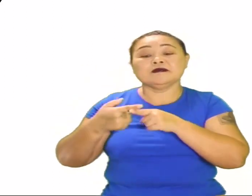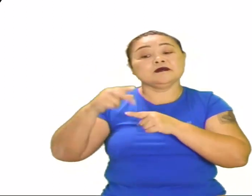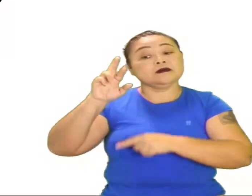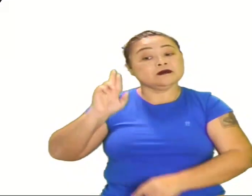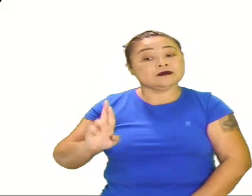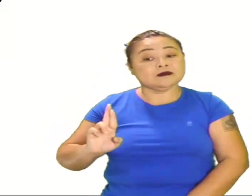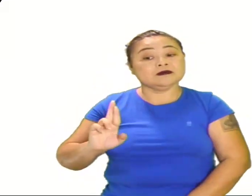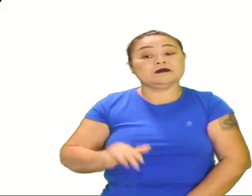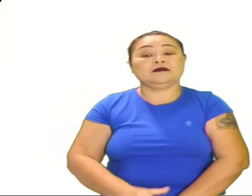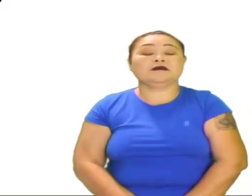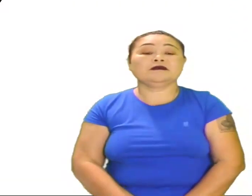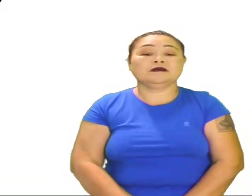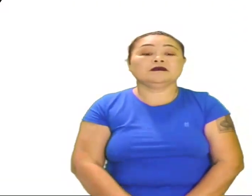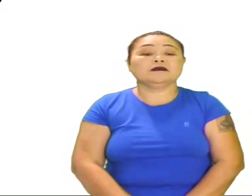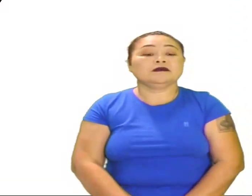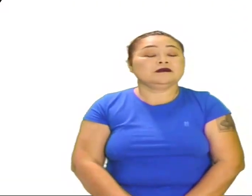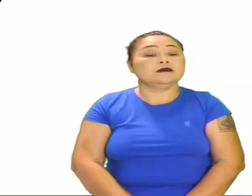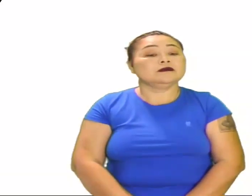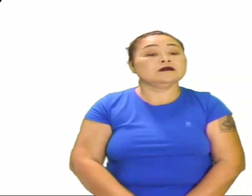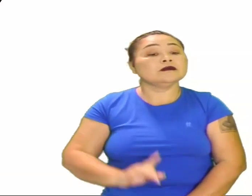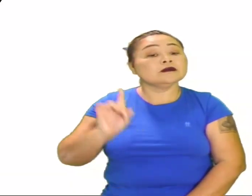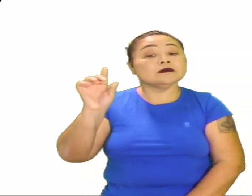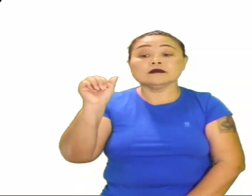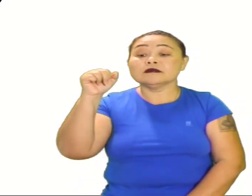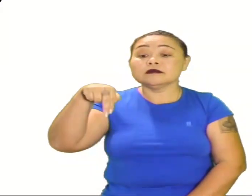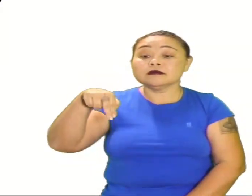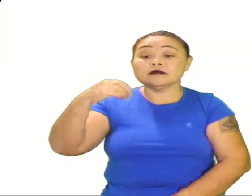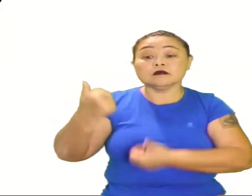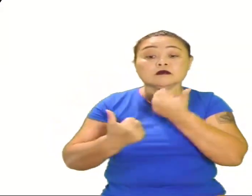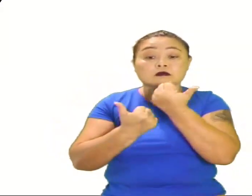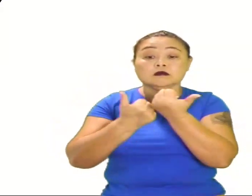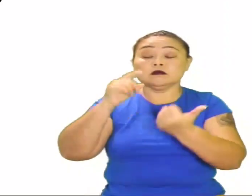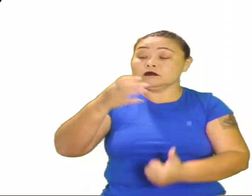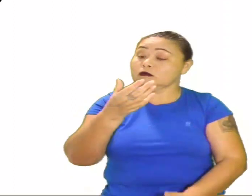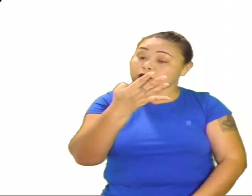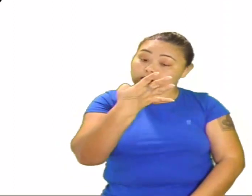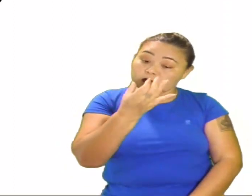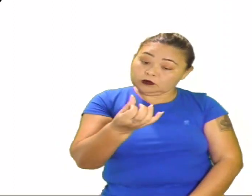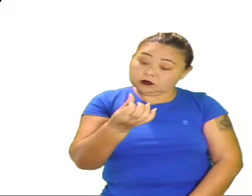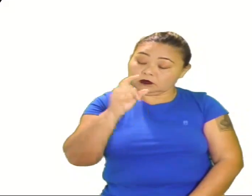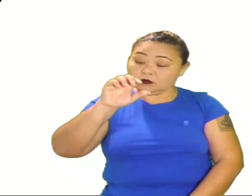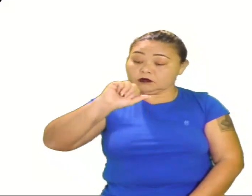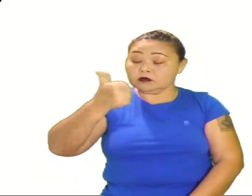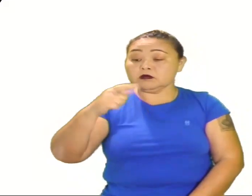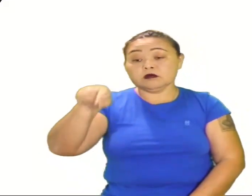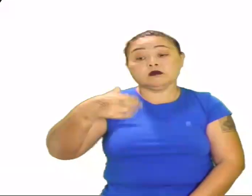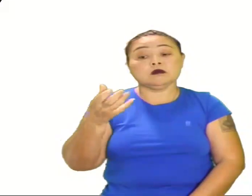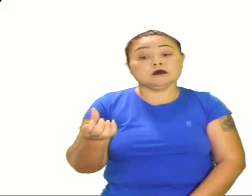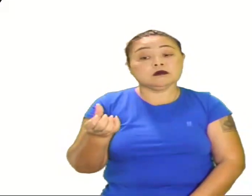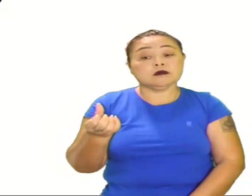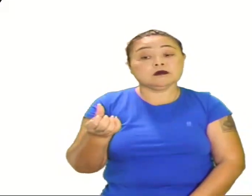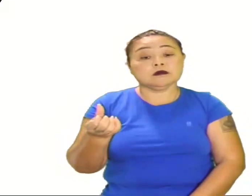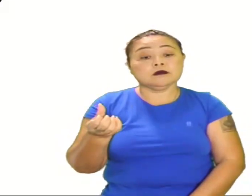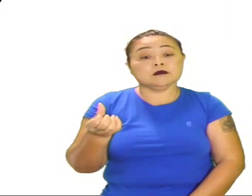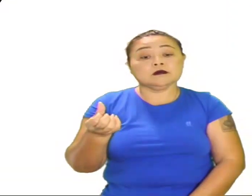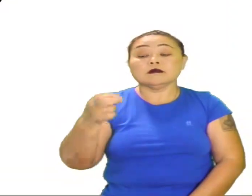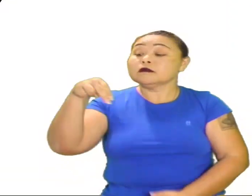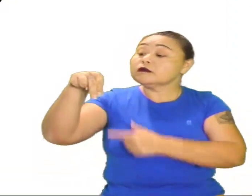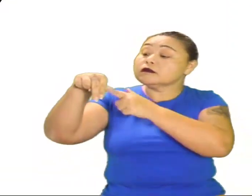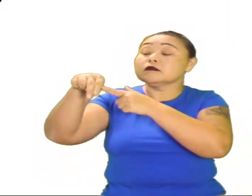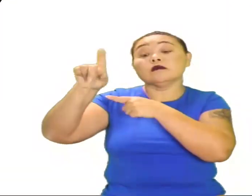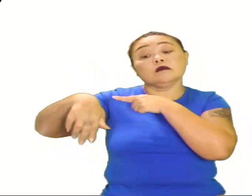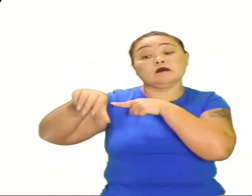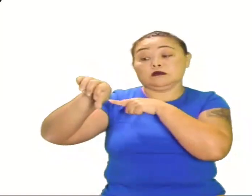vezes a razão. Vamos lá, quem é o nosso AN? 46. O nosso A1? 6. Mais, quem é o nosso